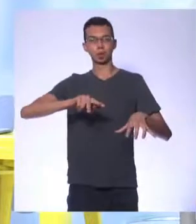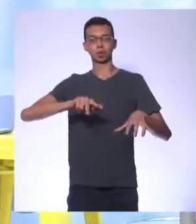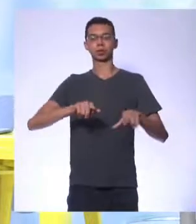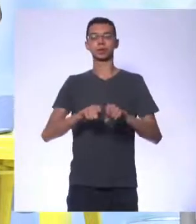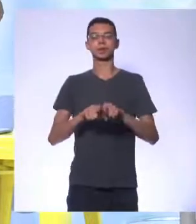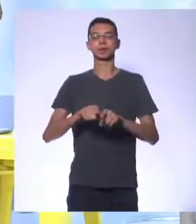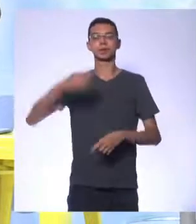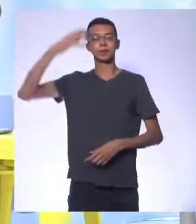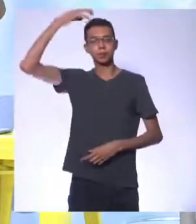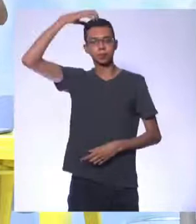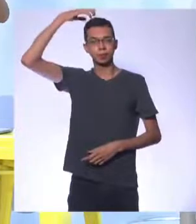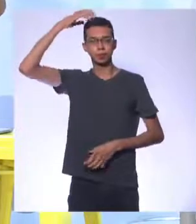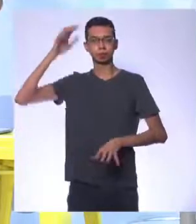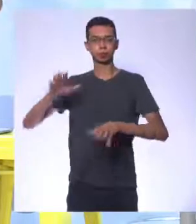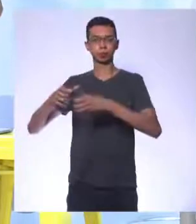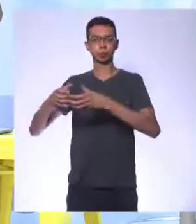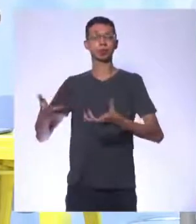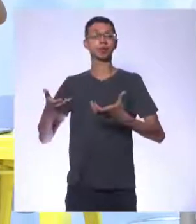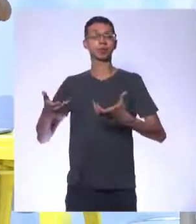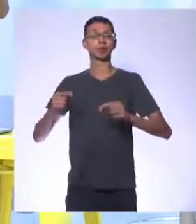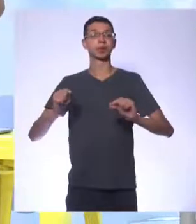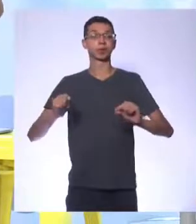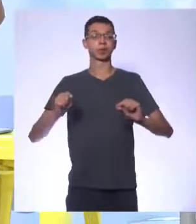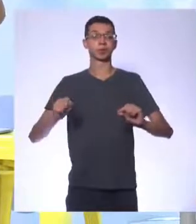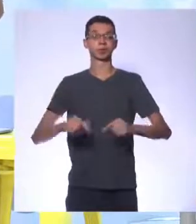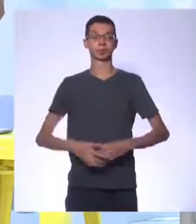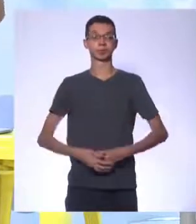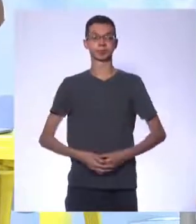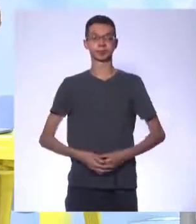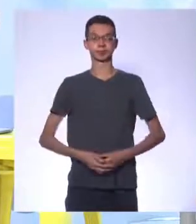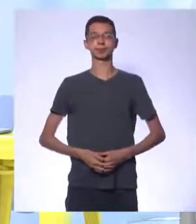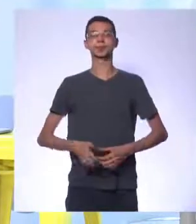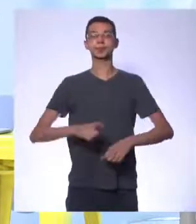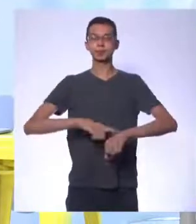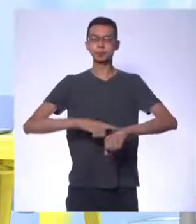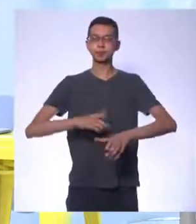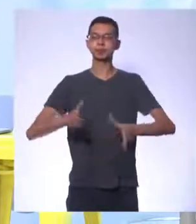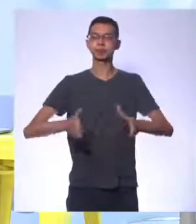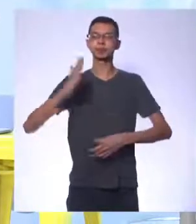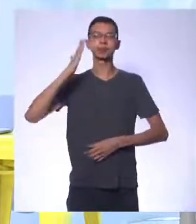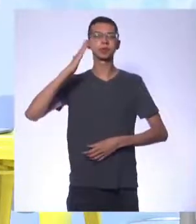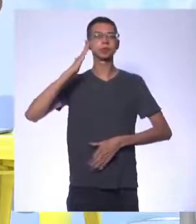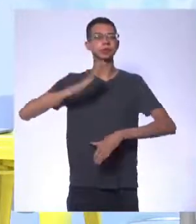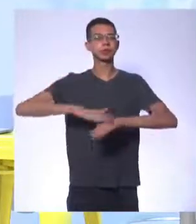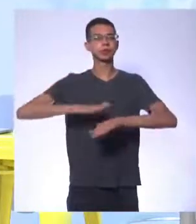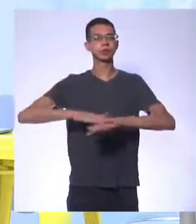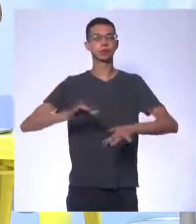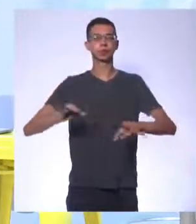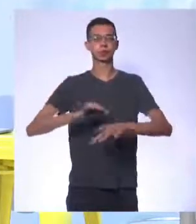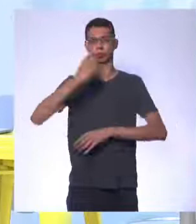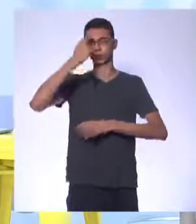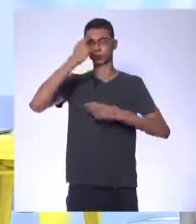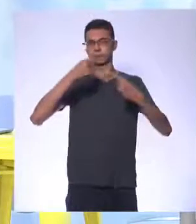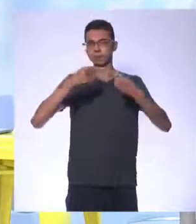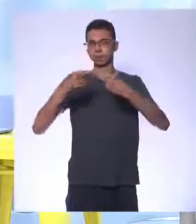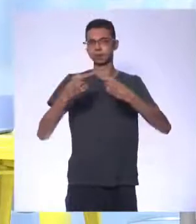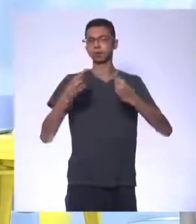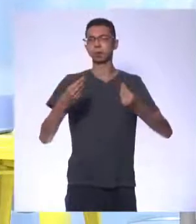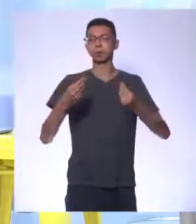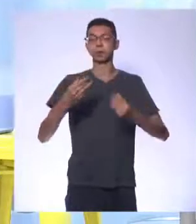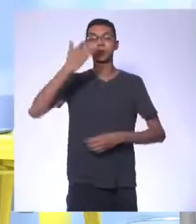né? Então eles queriam um regime feito, né, estabelecido, pensado e gerido